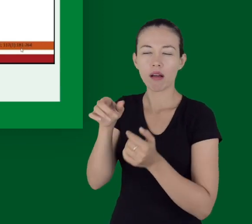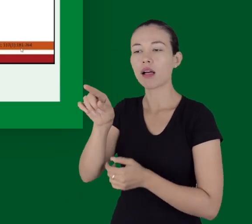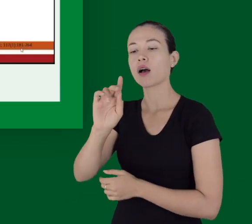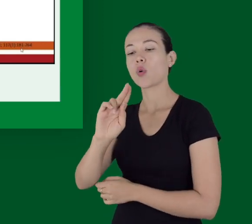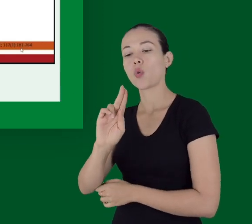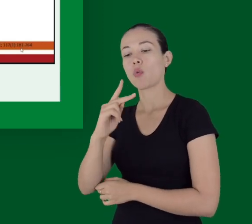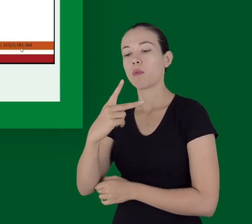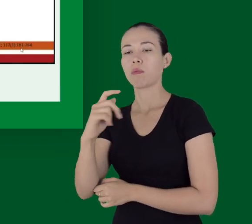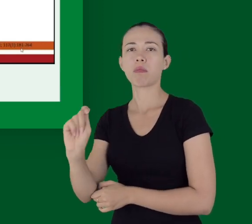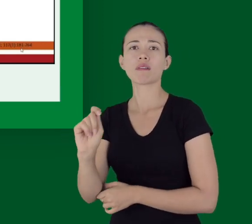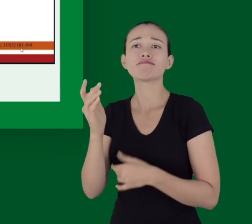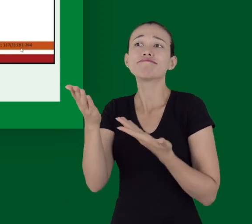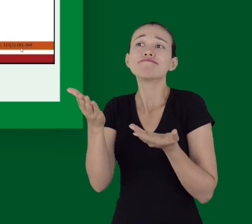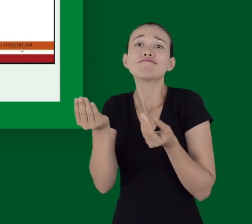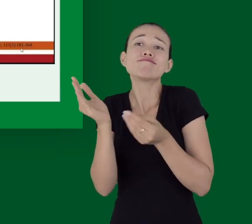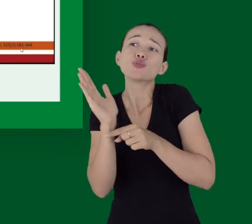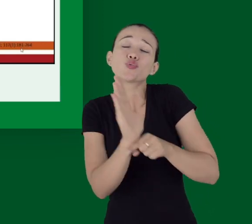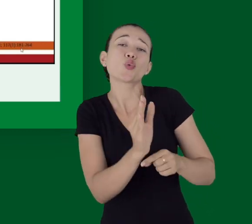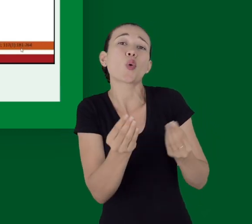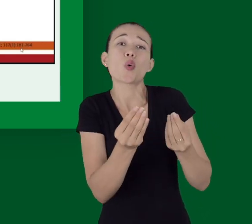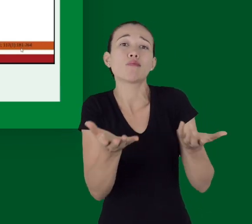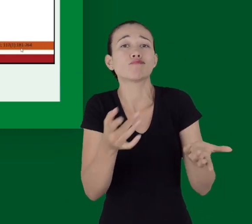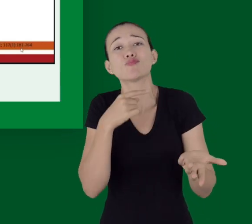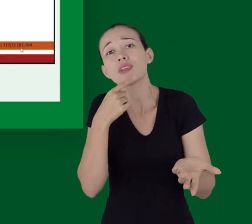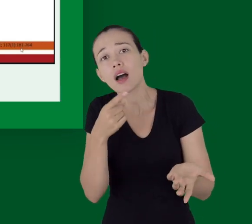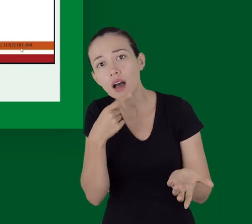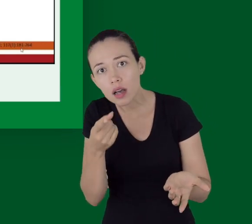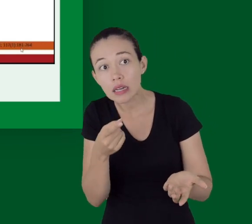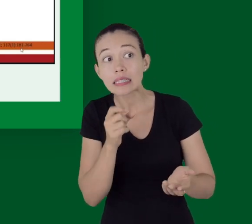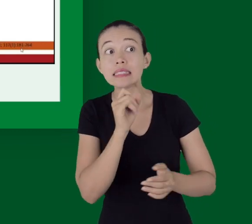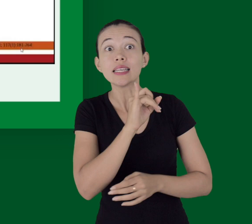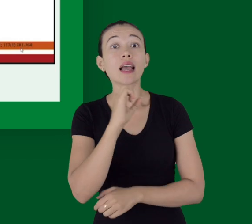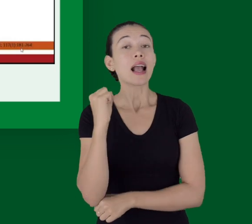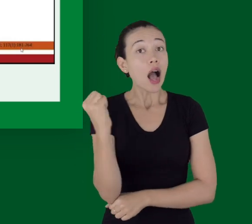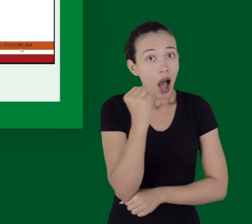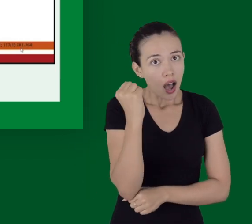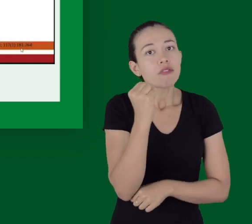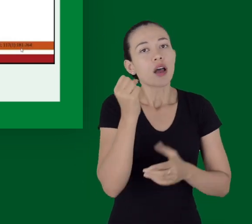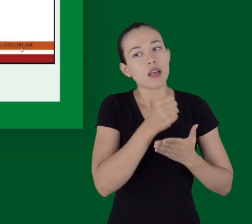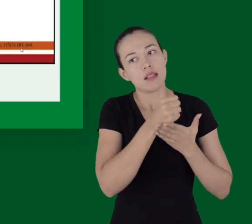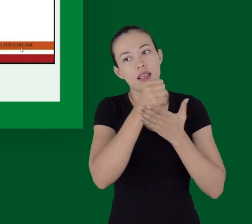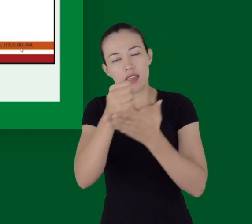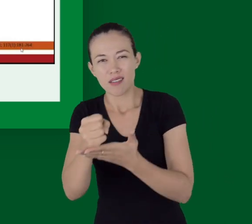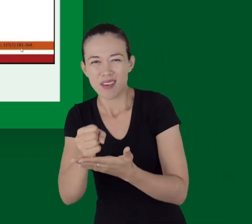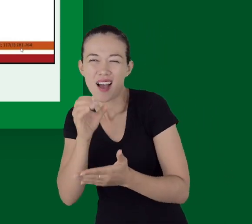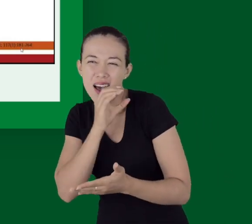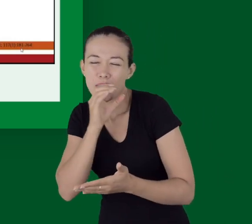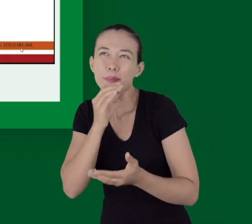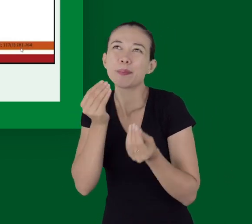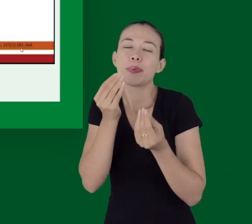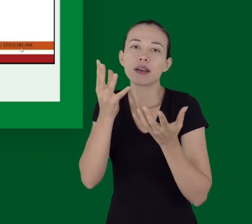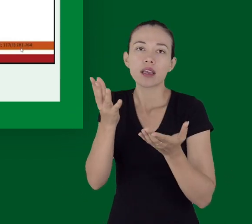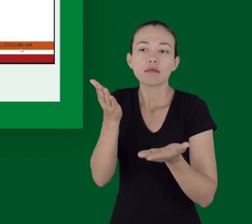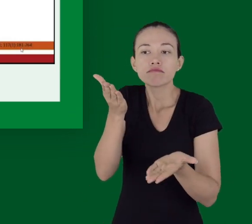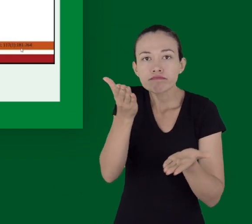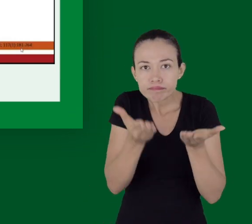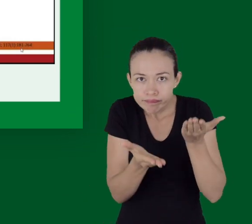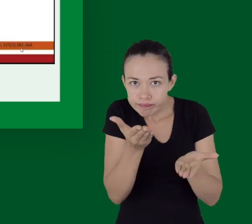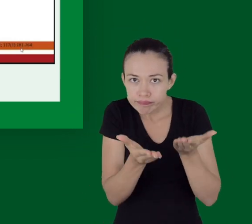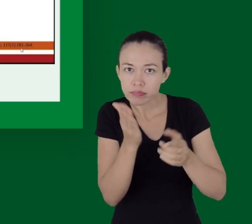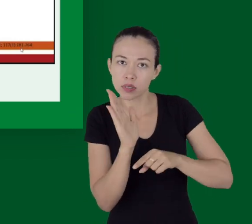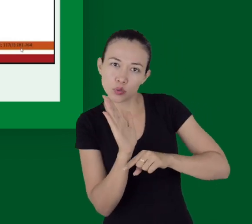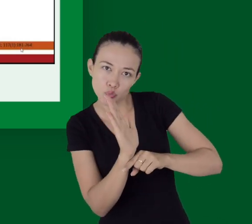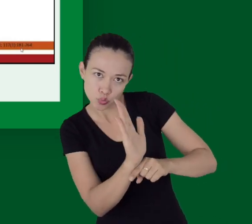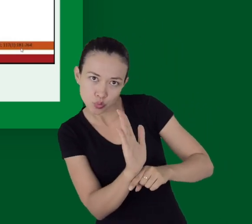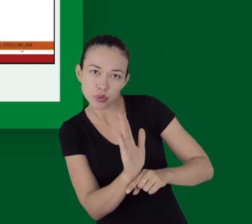UPA, não vai adiantar. Só se for um caso muito grave, que você tem que levar para o mais próximo mesmo, para estabilizar. Eu tô falando de atendimento na rua, né? Se for